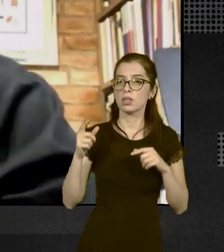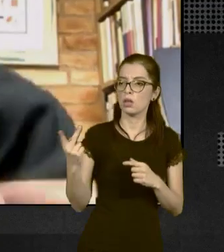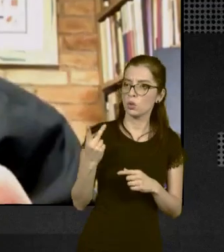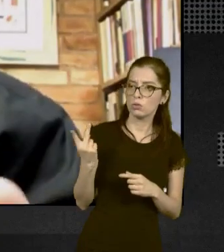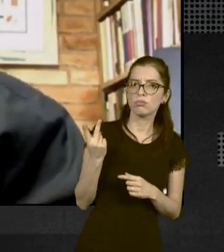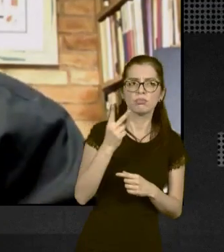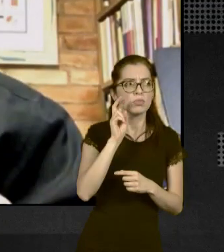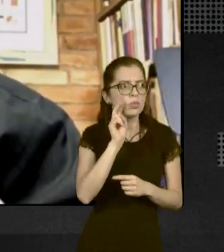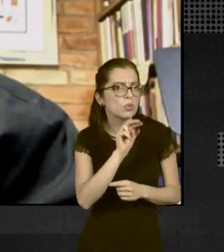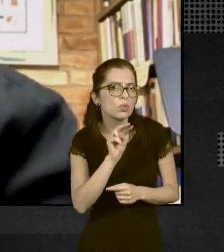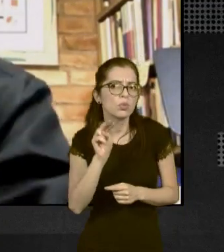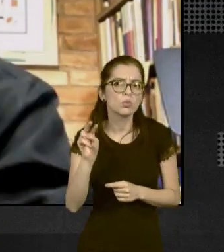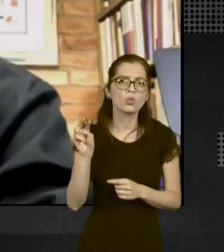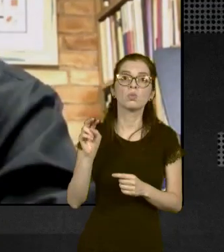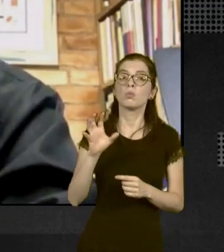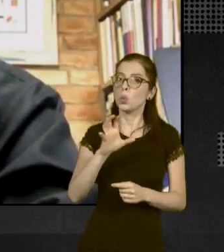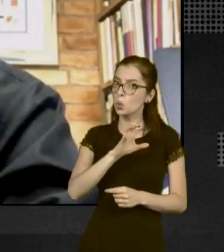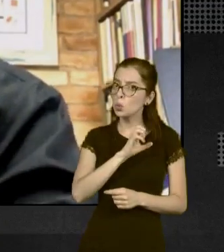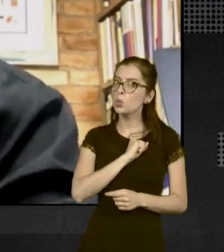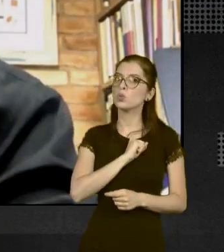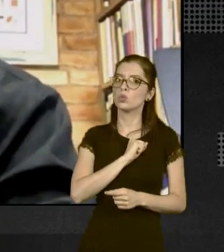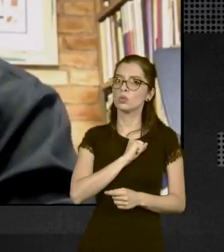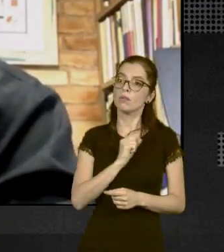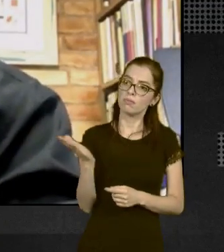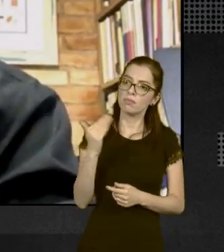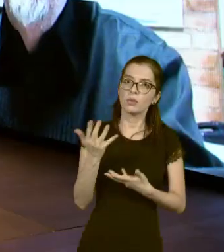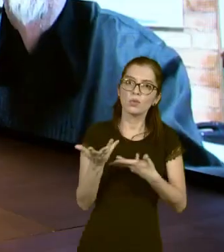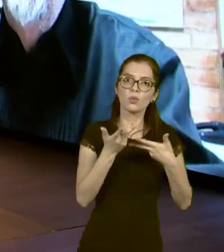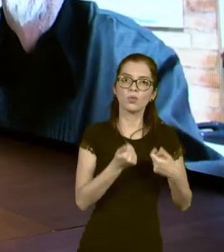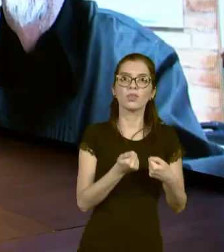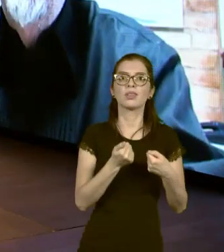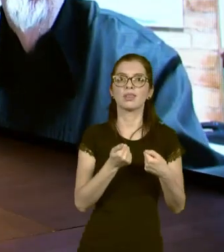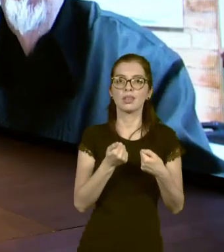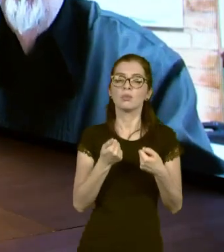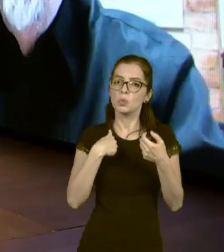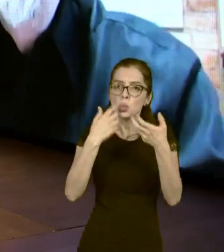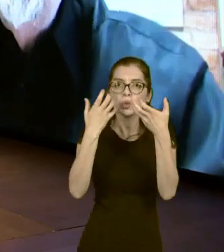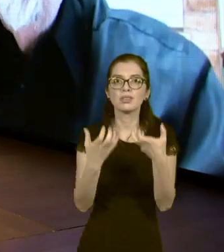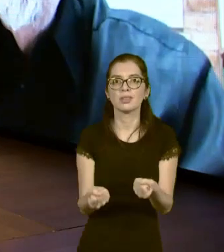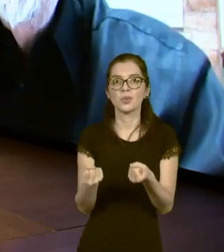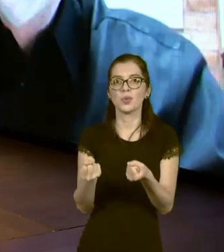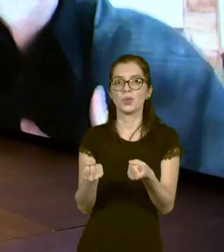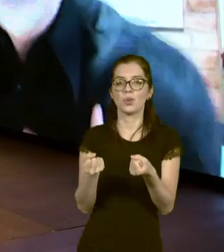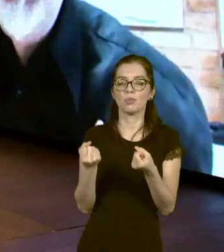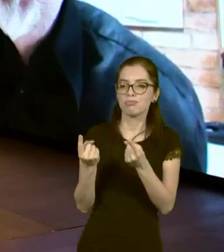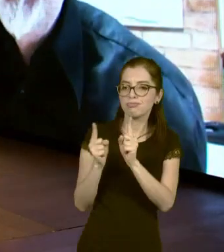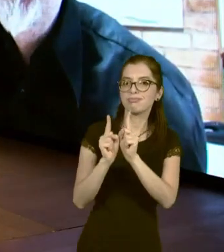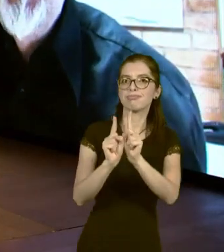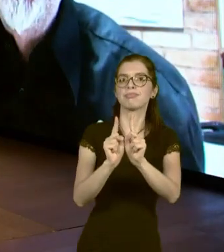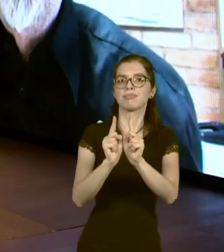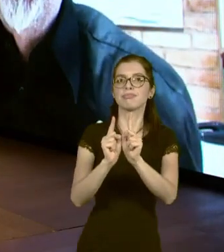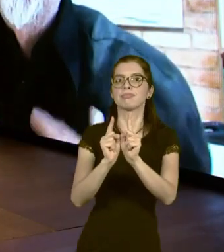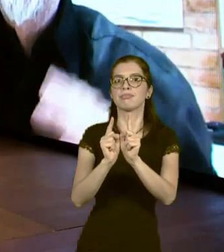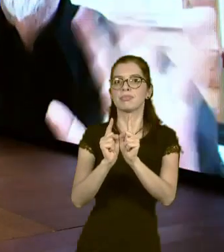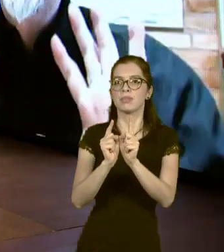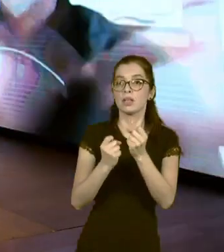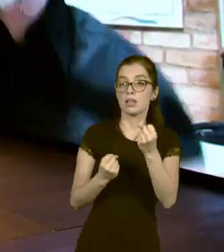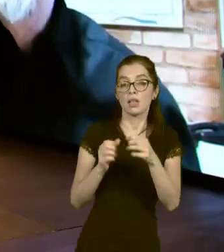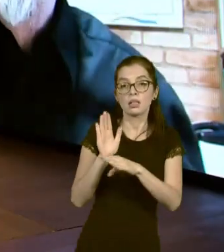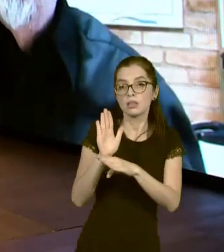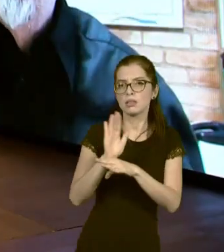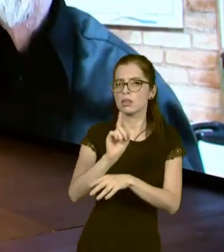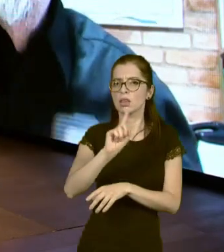momento ele lê a crítica do Sábato Magaldi, um teatro que recoloca o espetáculo,